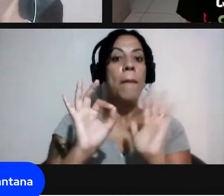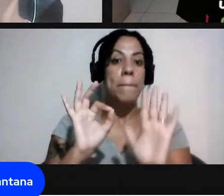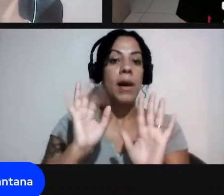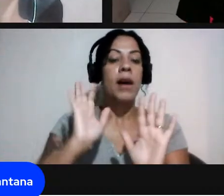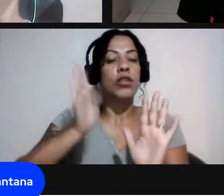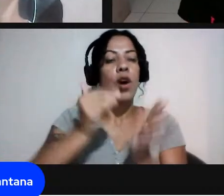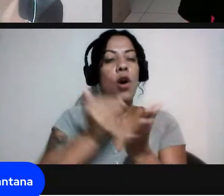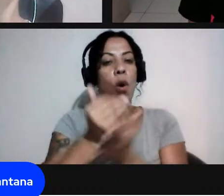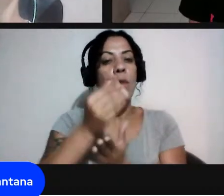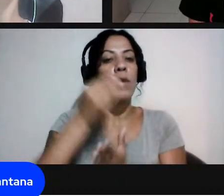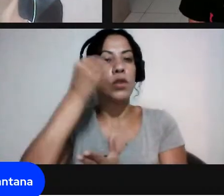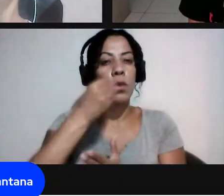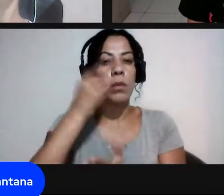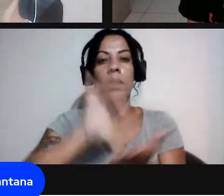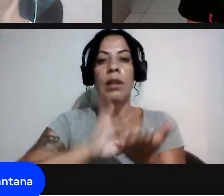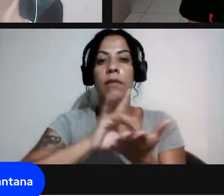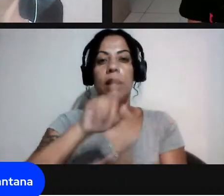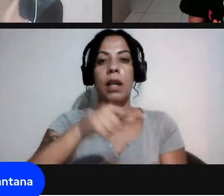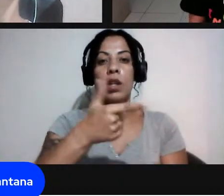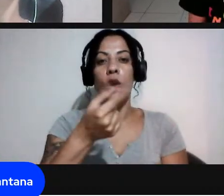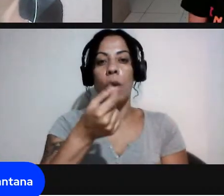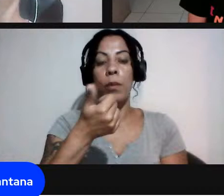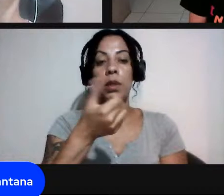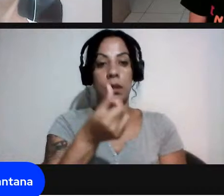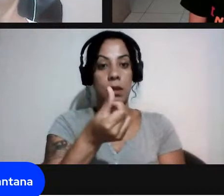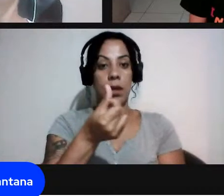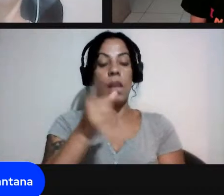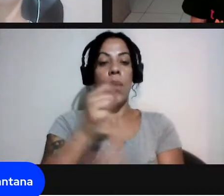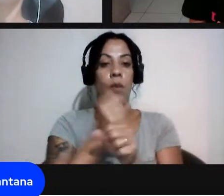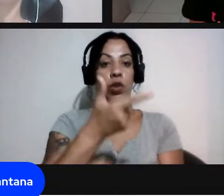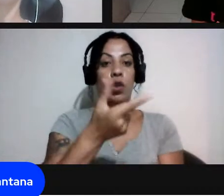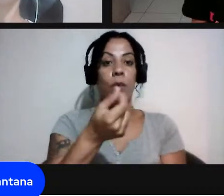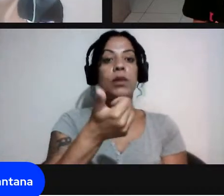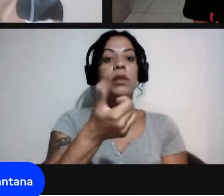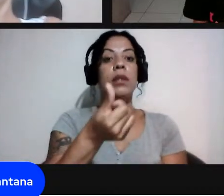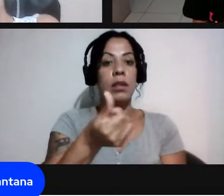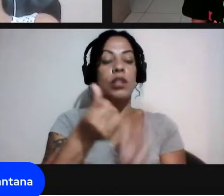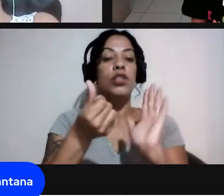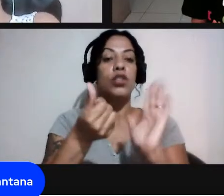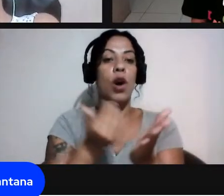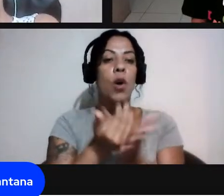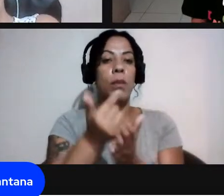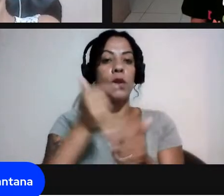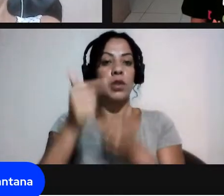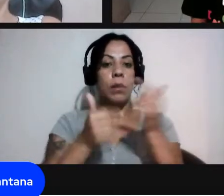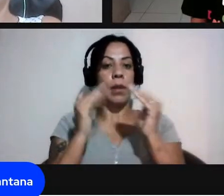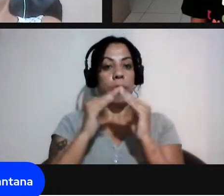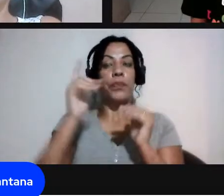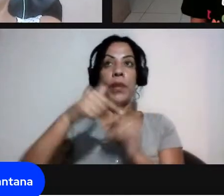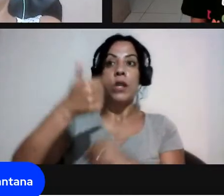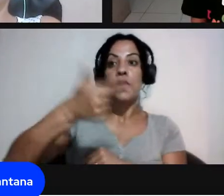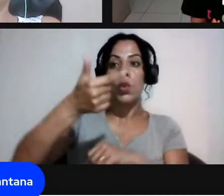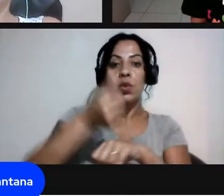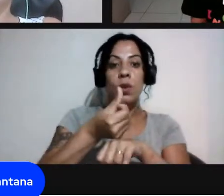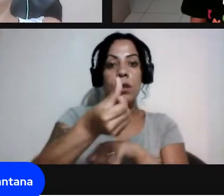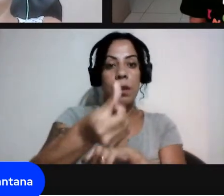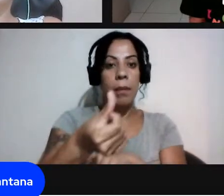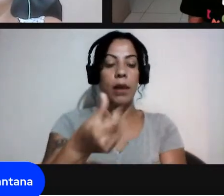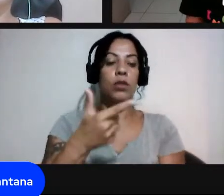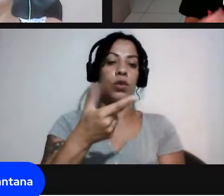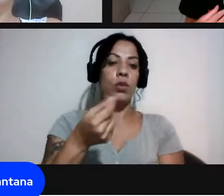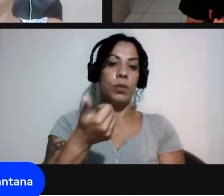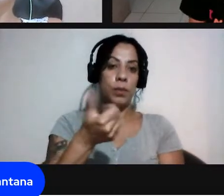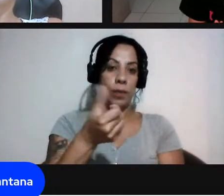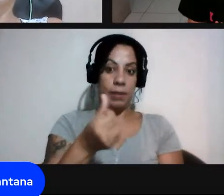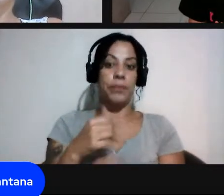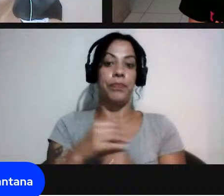em 2016. Foi em 2016, isso. Segundo semestre de 2016.